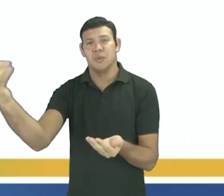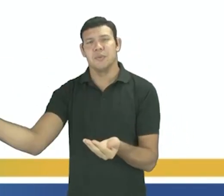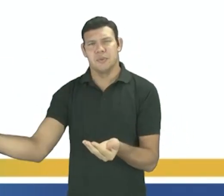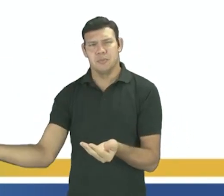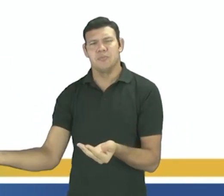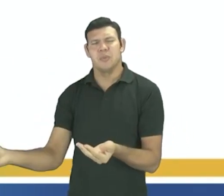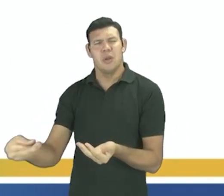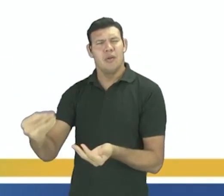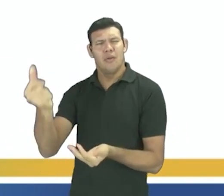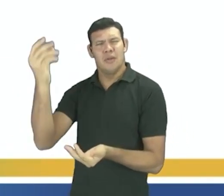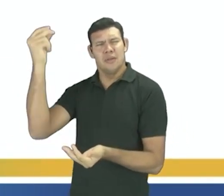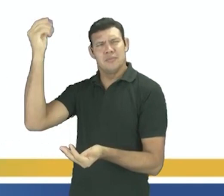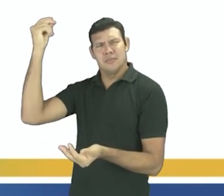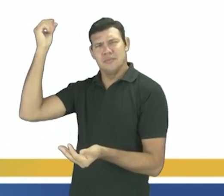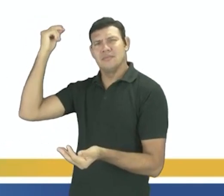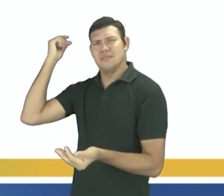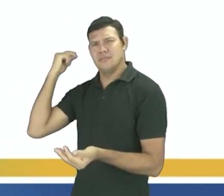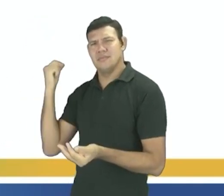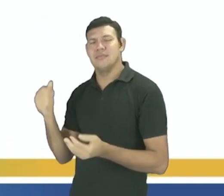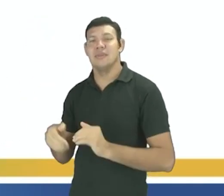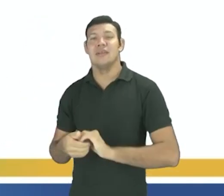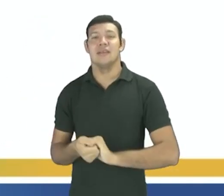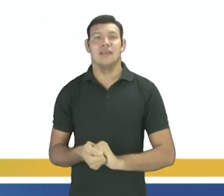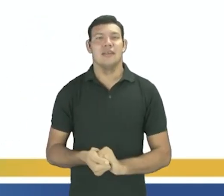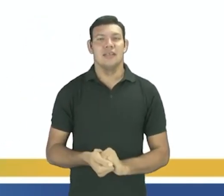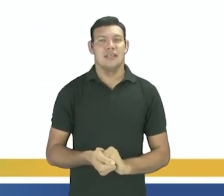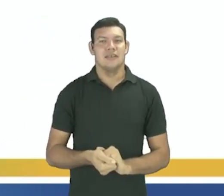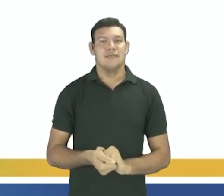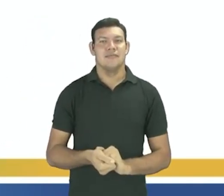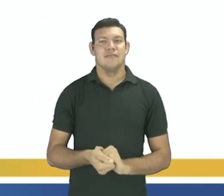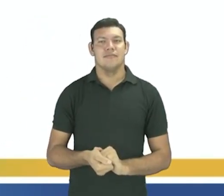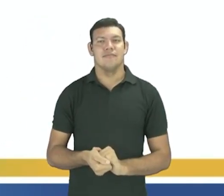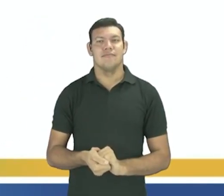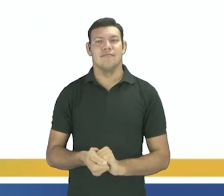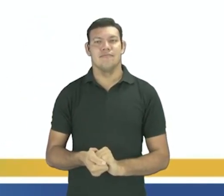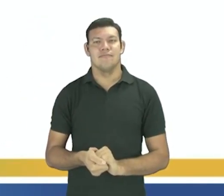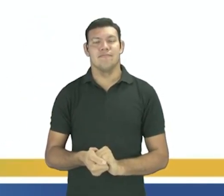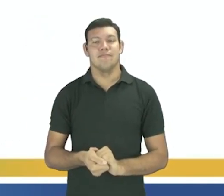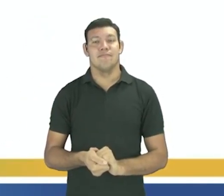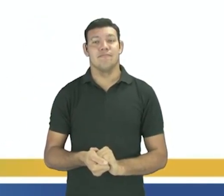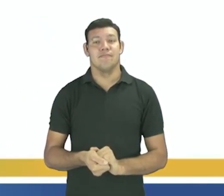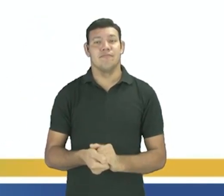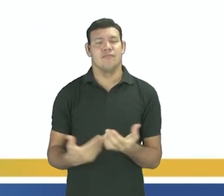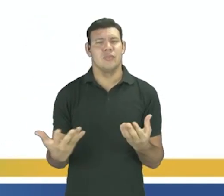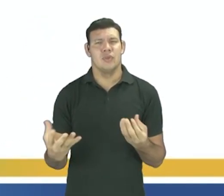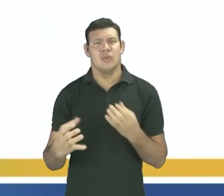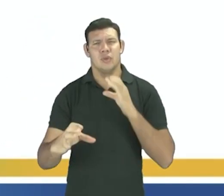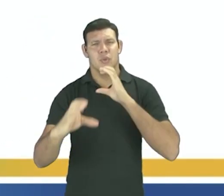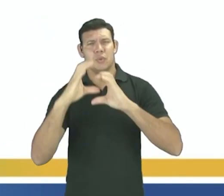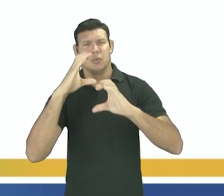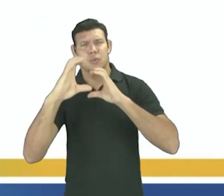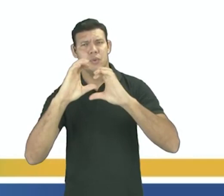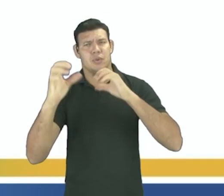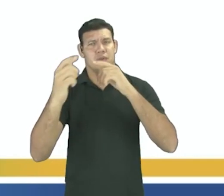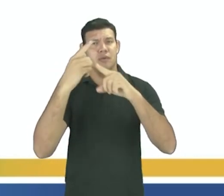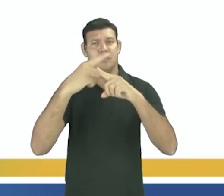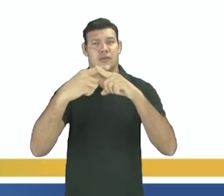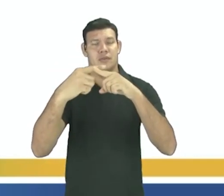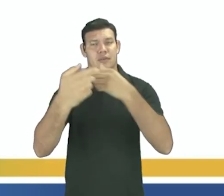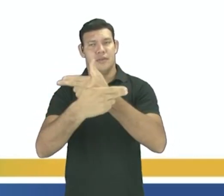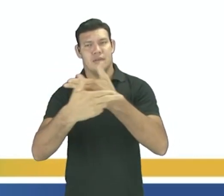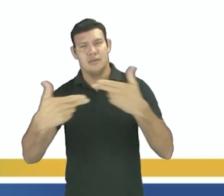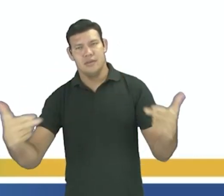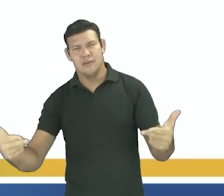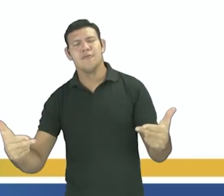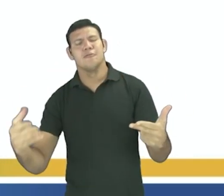muito antiga, diga-se de passagem, né? Entre os mais aplicados meios de comunicação, a carta tem um